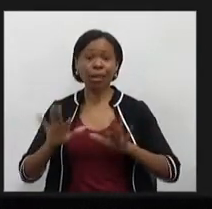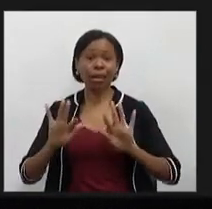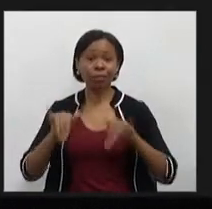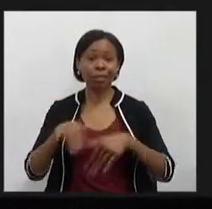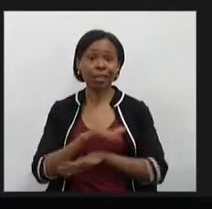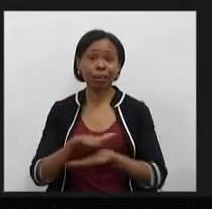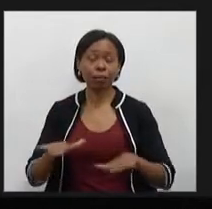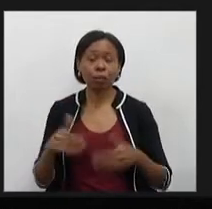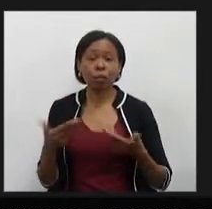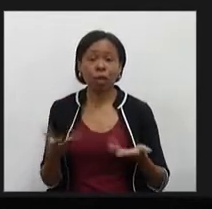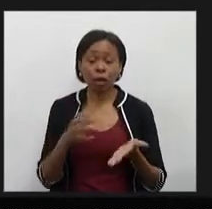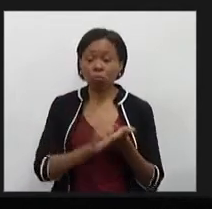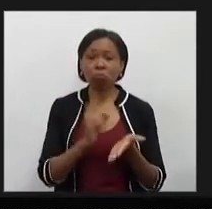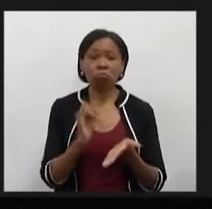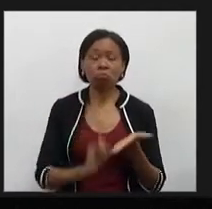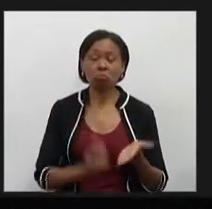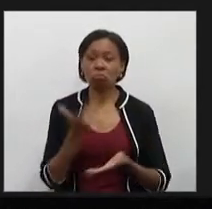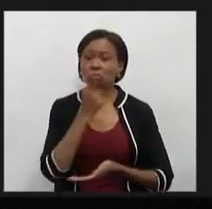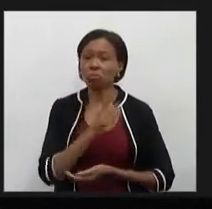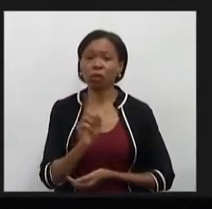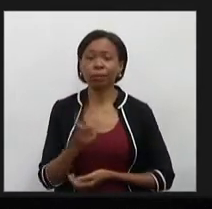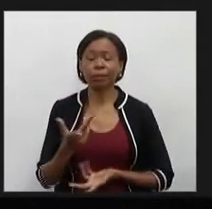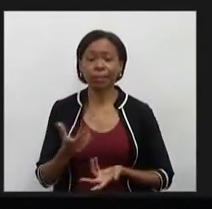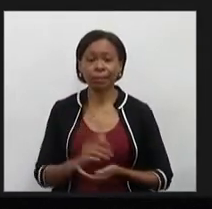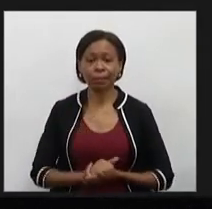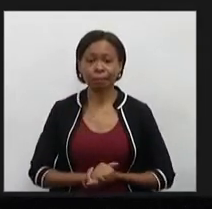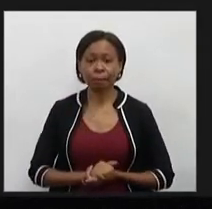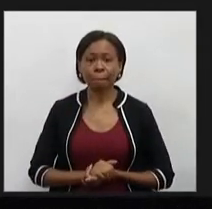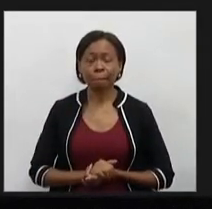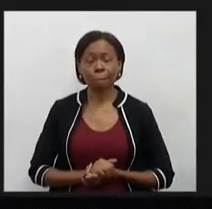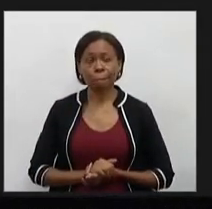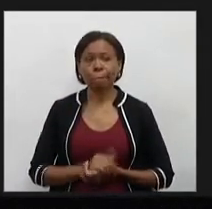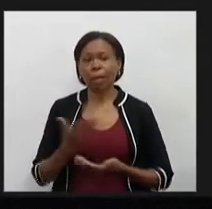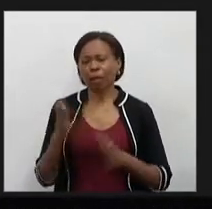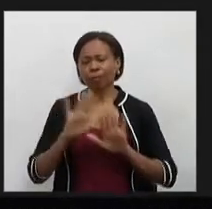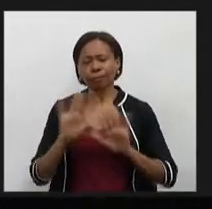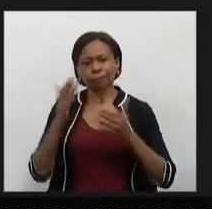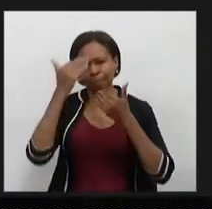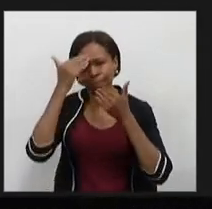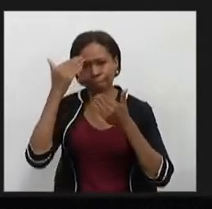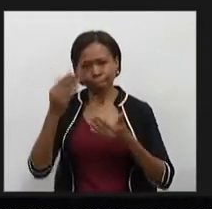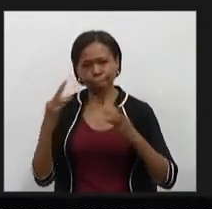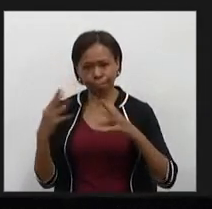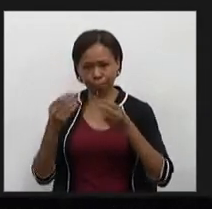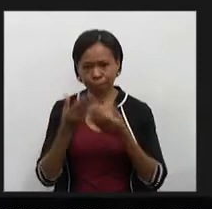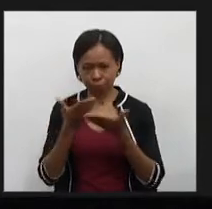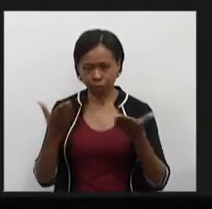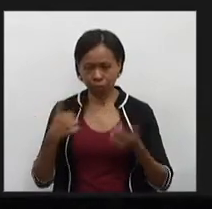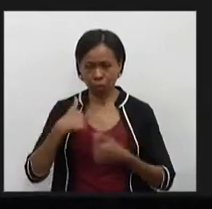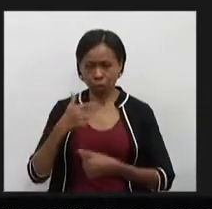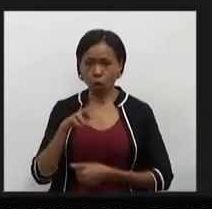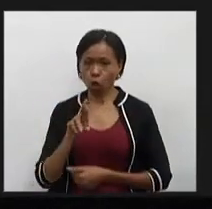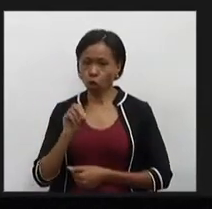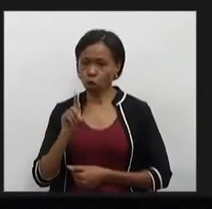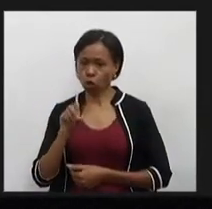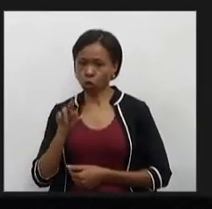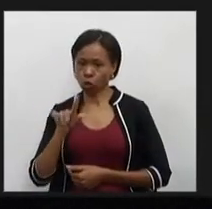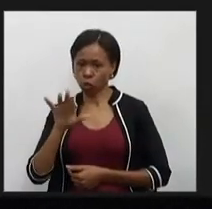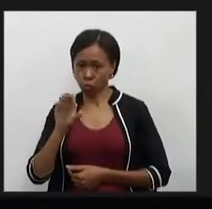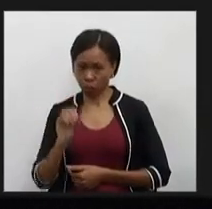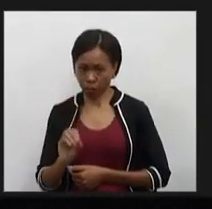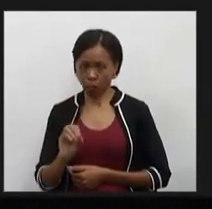do poder público, da prefeitura da cidade, para essas pessoas fazerem inscrição. Eu quero agradecer a todos. Meu nome é Rodrigo Necheca